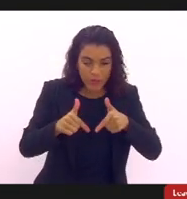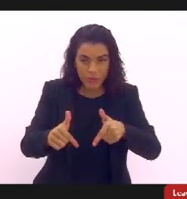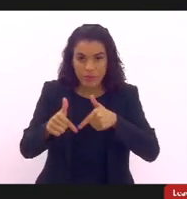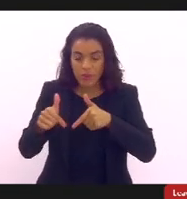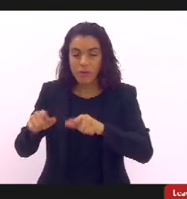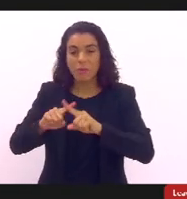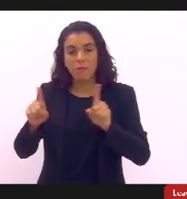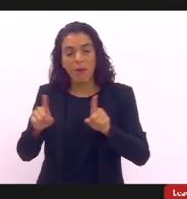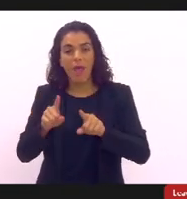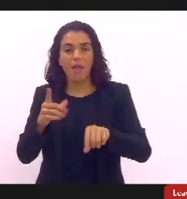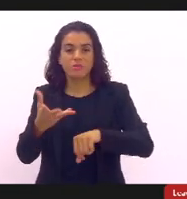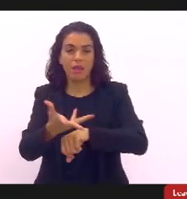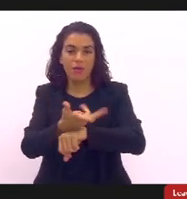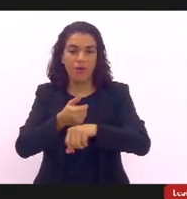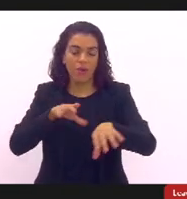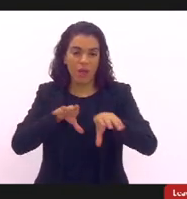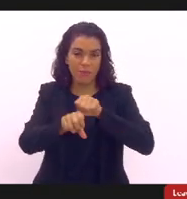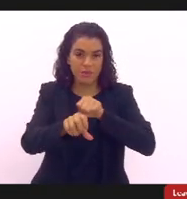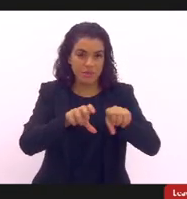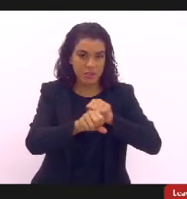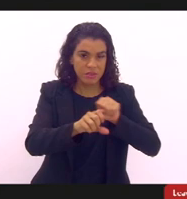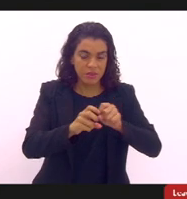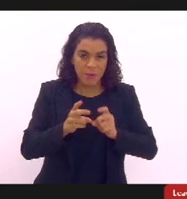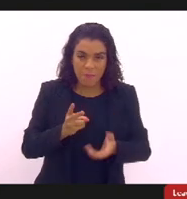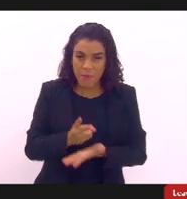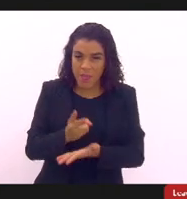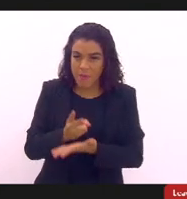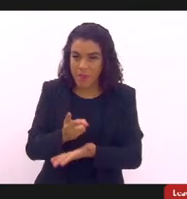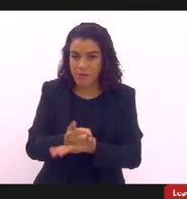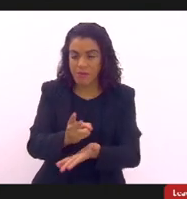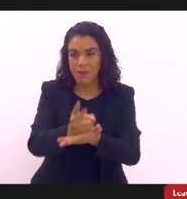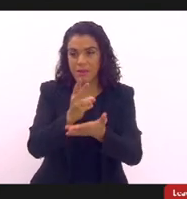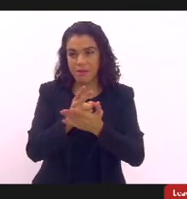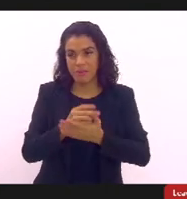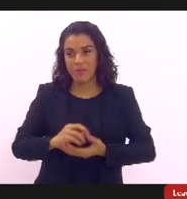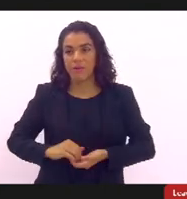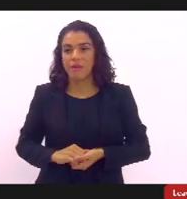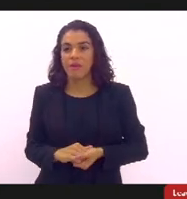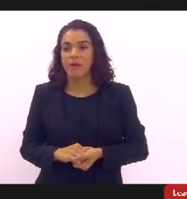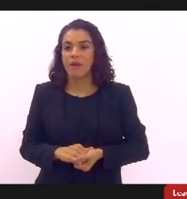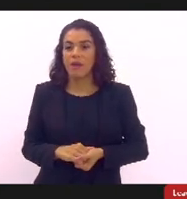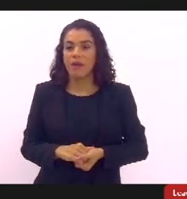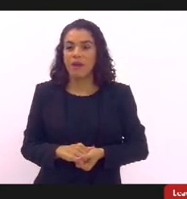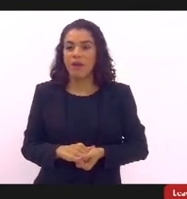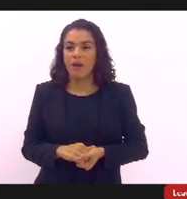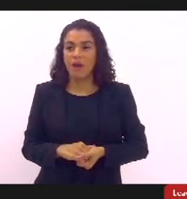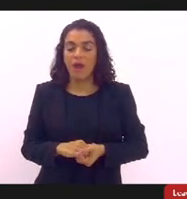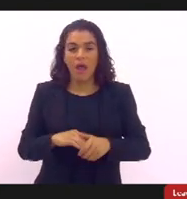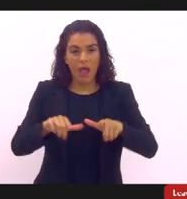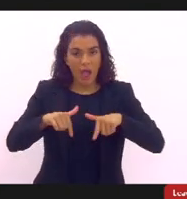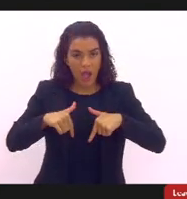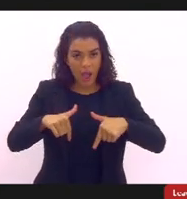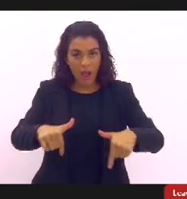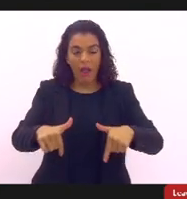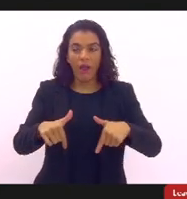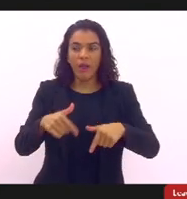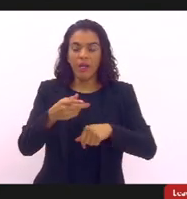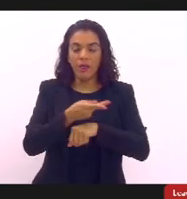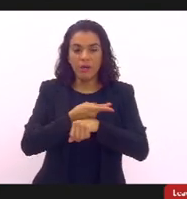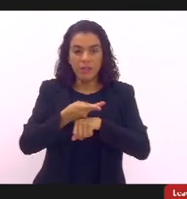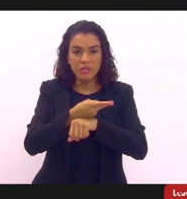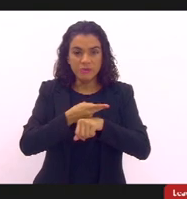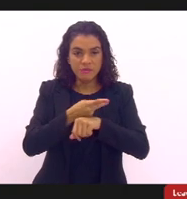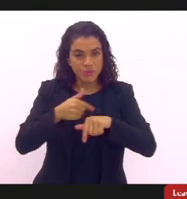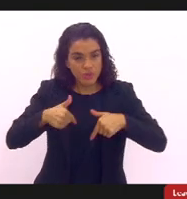com capacitação permanente por parte da SES ou de outros órgãos, né? Ações semestrais de busca ativa em massa, isso